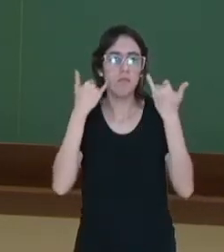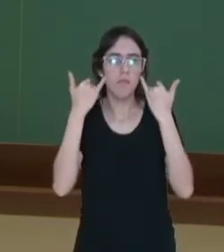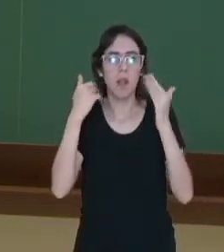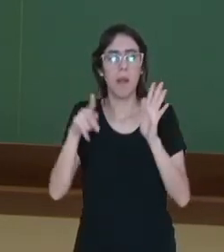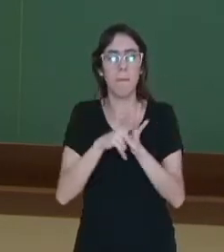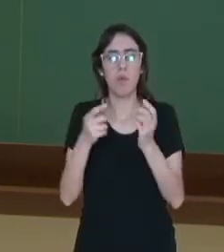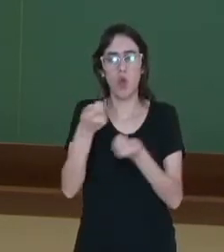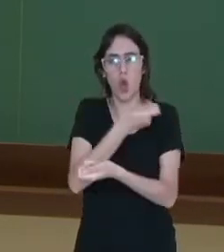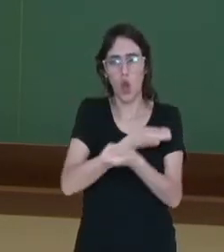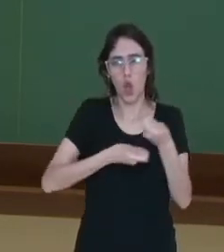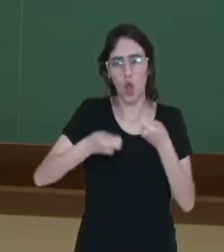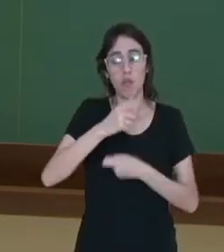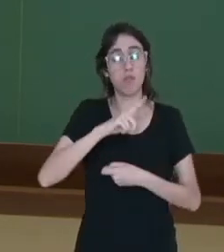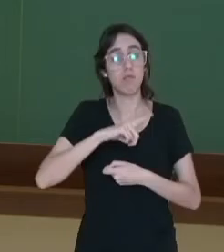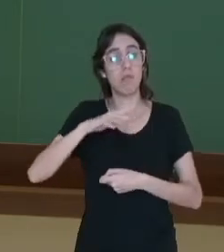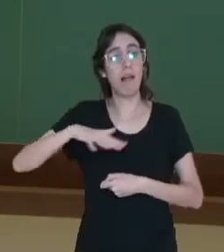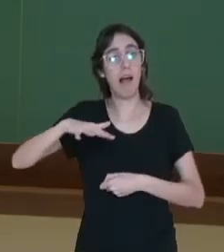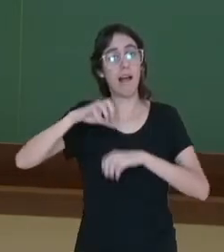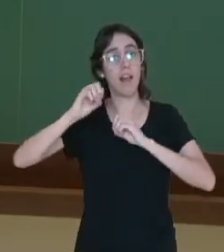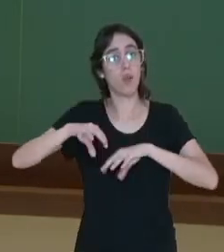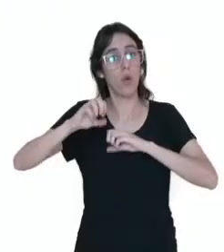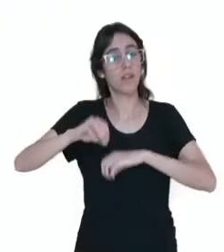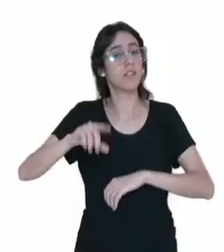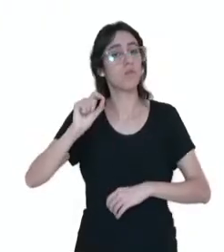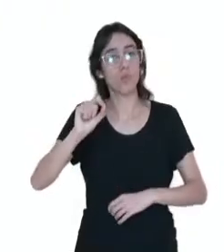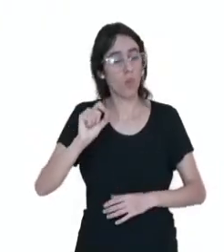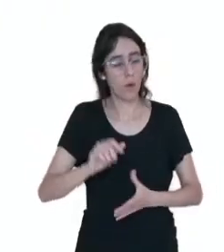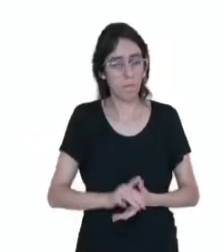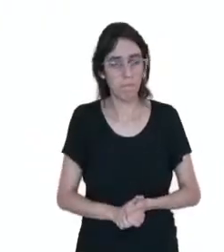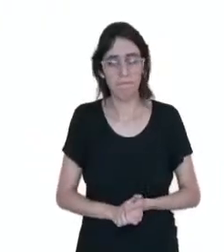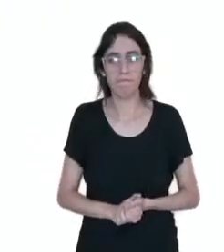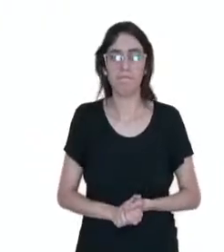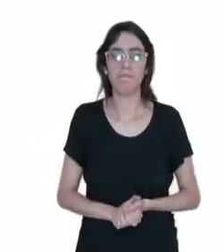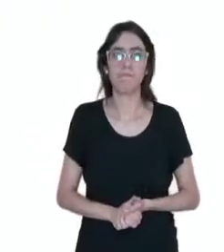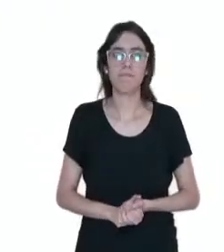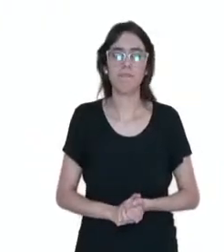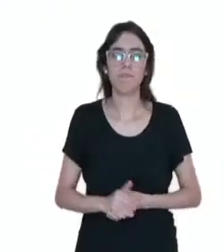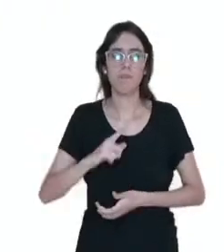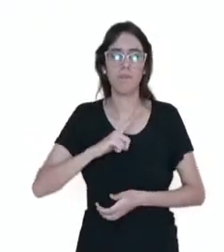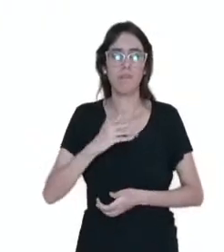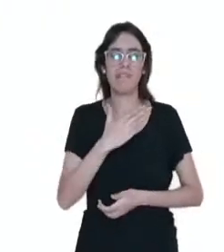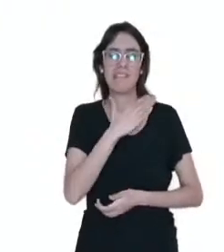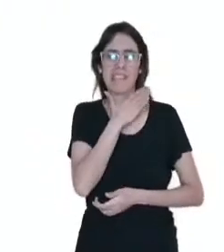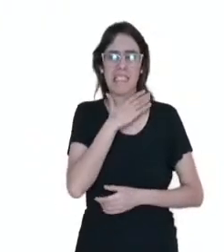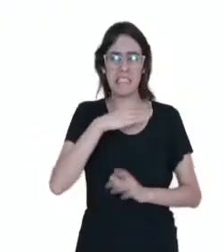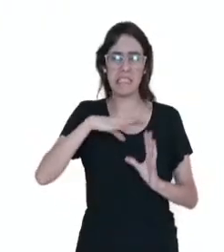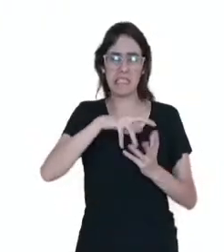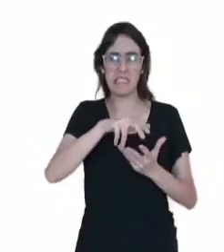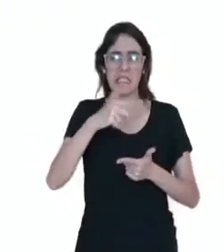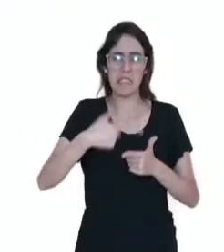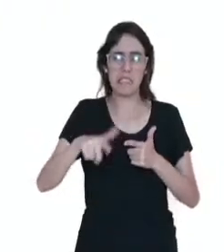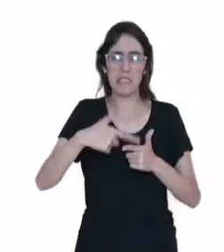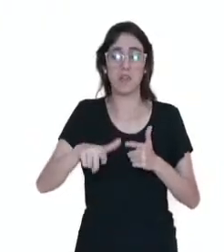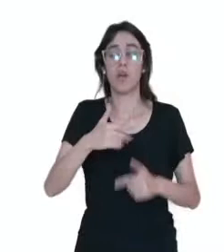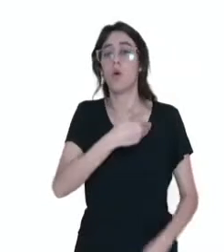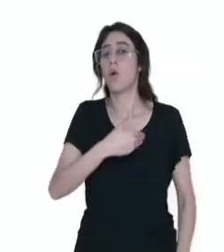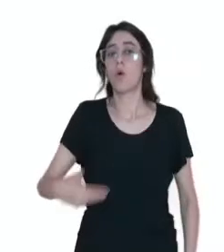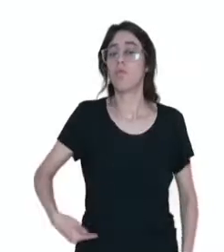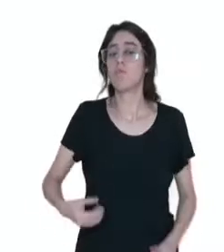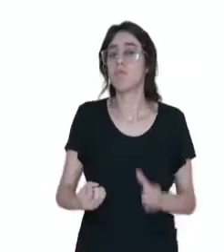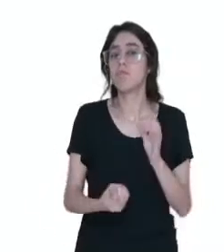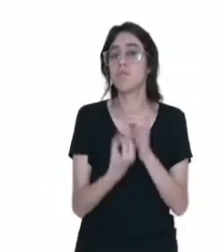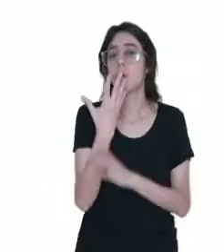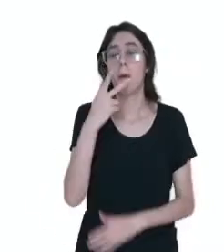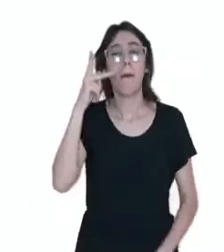e ainda podemos falar de educacionais do período. Para diminuir os efeitos dessa crise mundial, o governo criou uma política